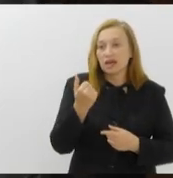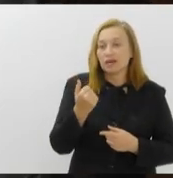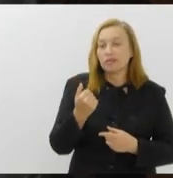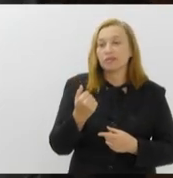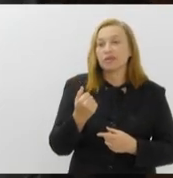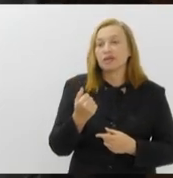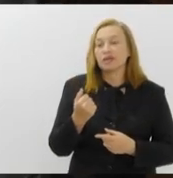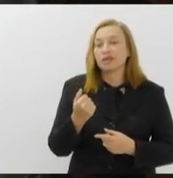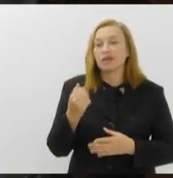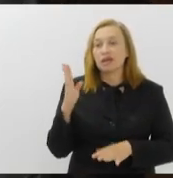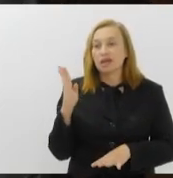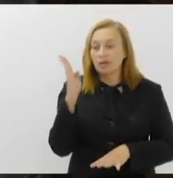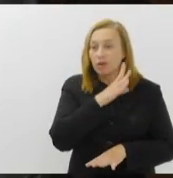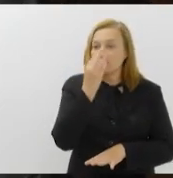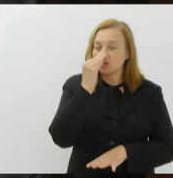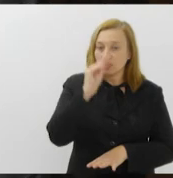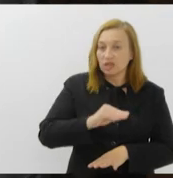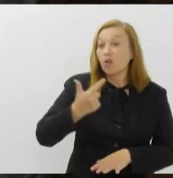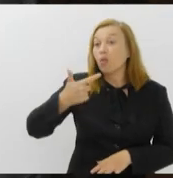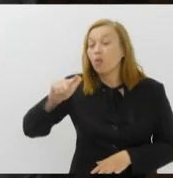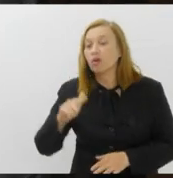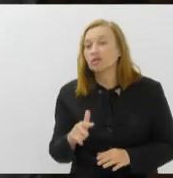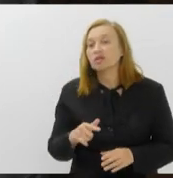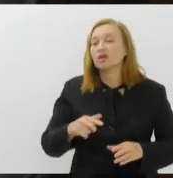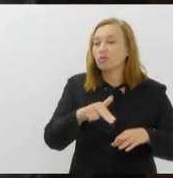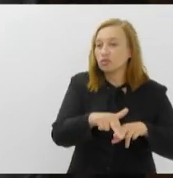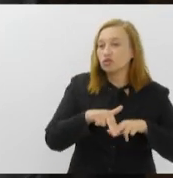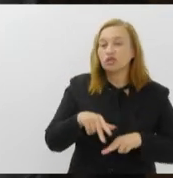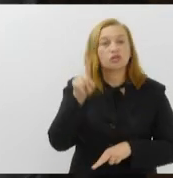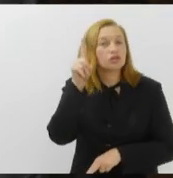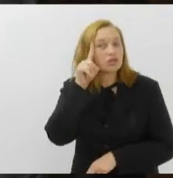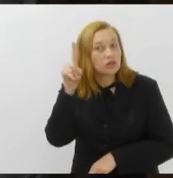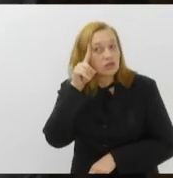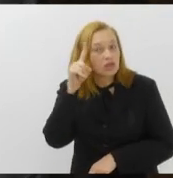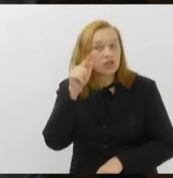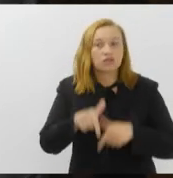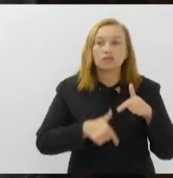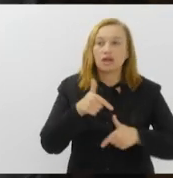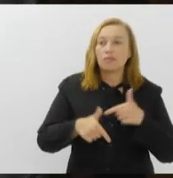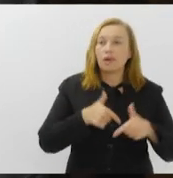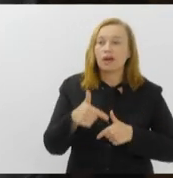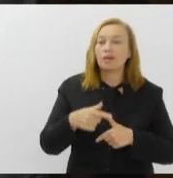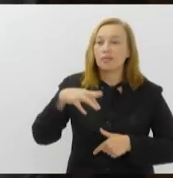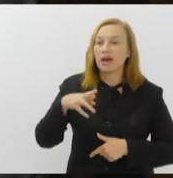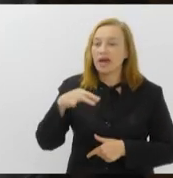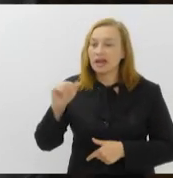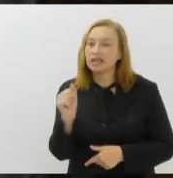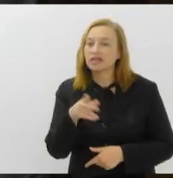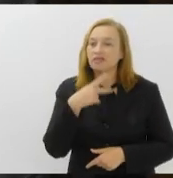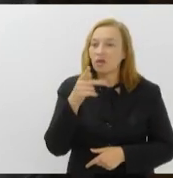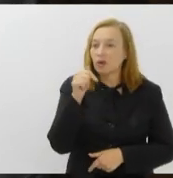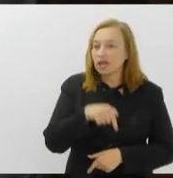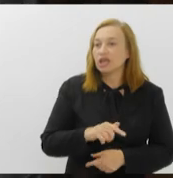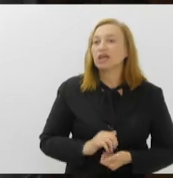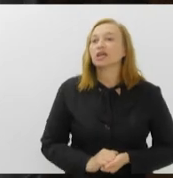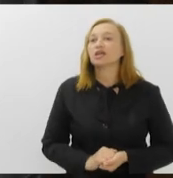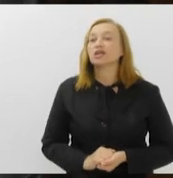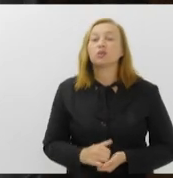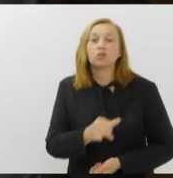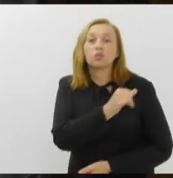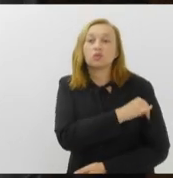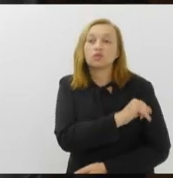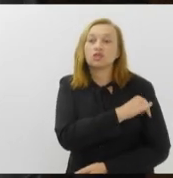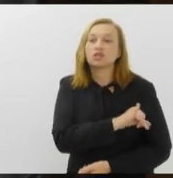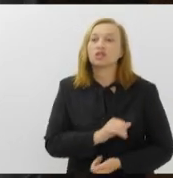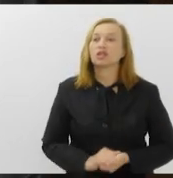outro. Então, esse é o motivo diário do nosso trabalho. Marina trouxe aqui que o Rio de Janeiro